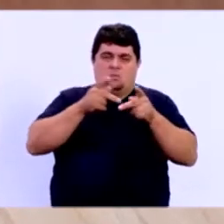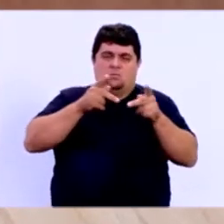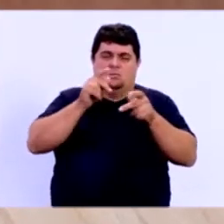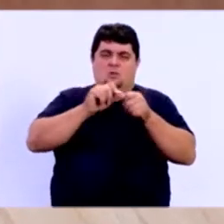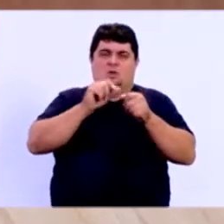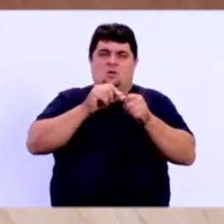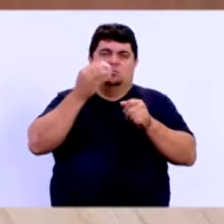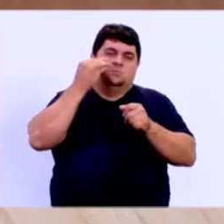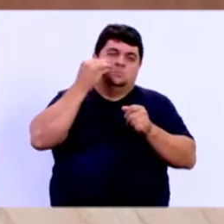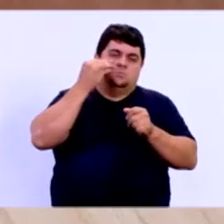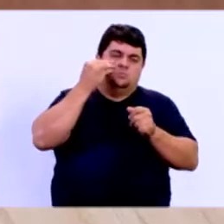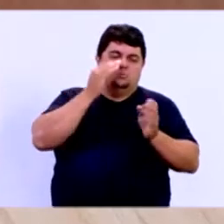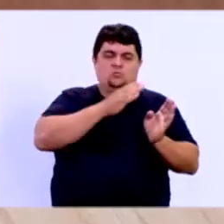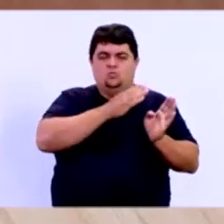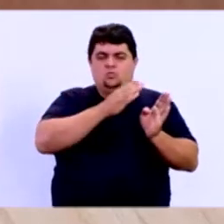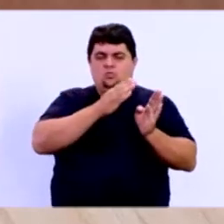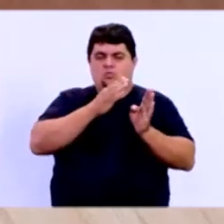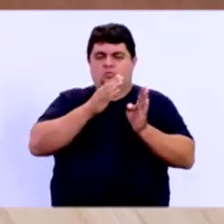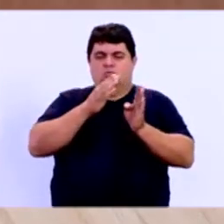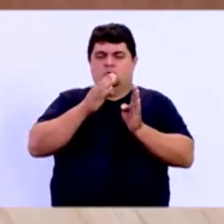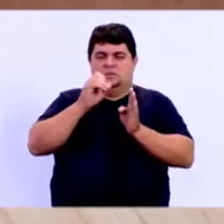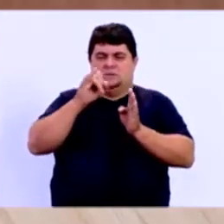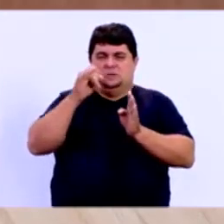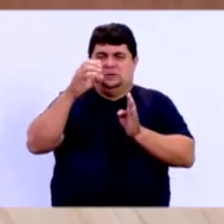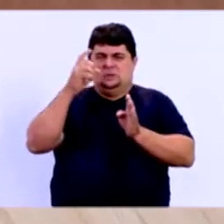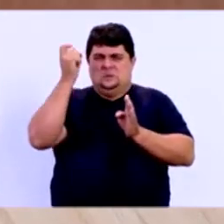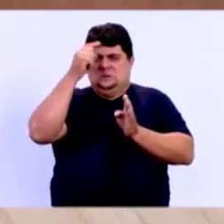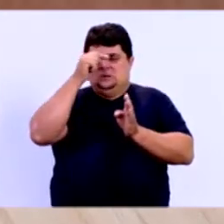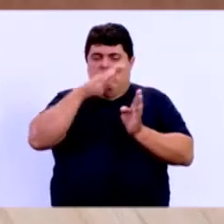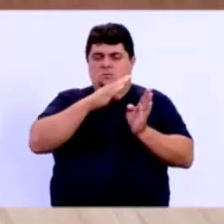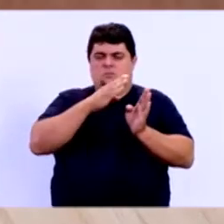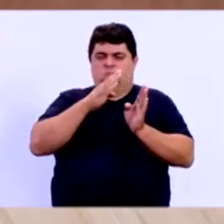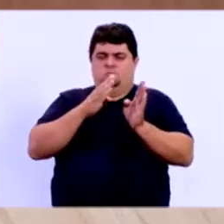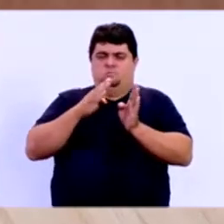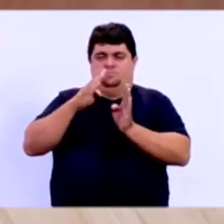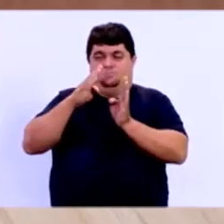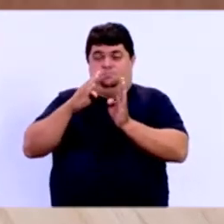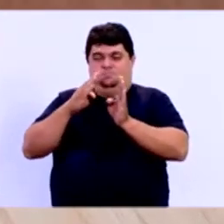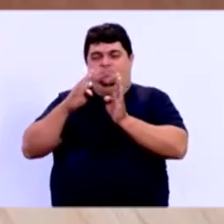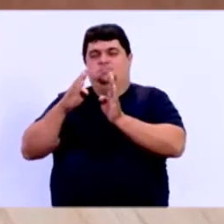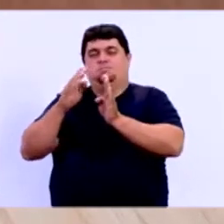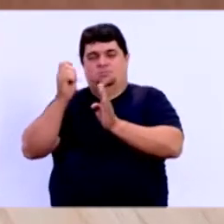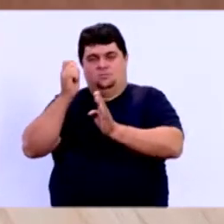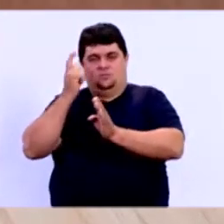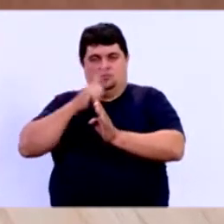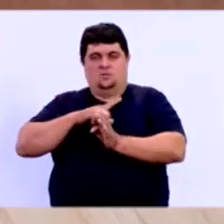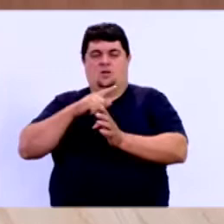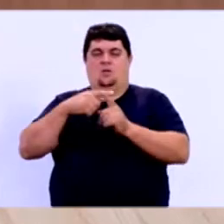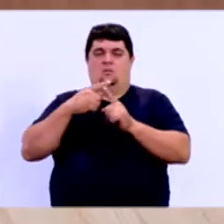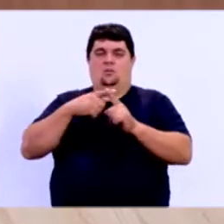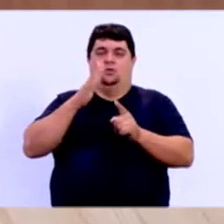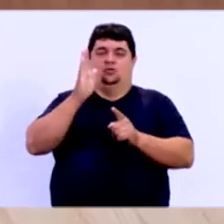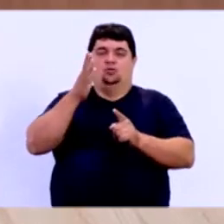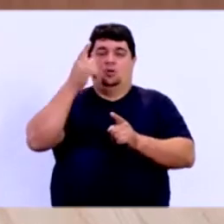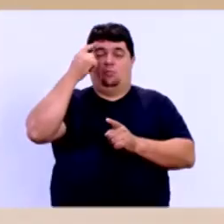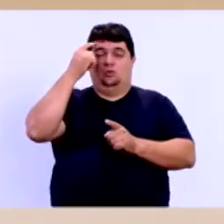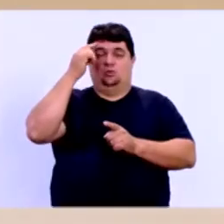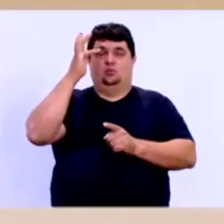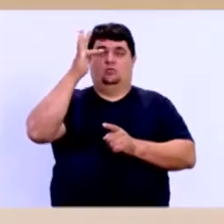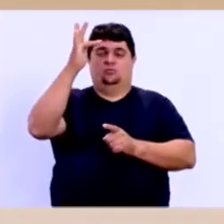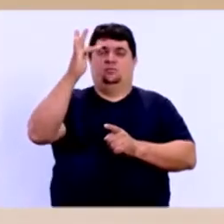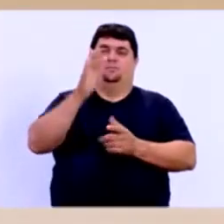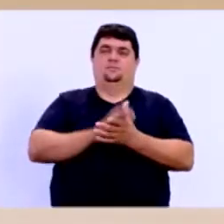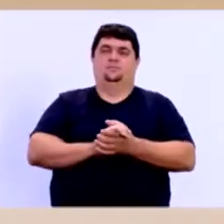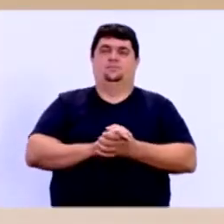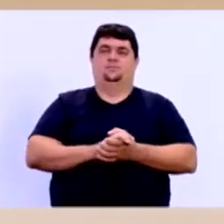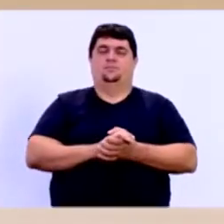caminhar e passar por esses momentos de mudança e de transformação de uma forma mais tranquila.